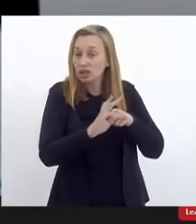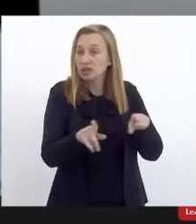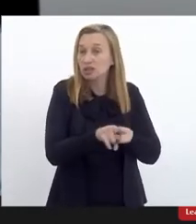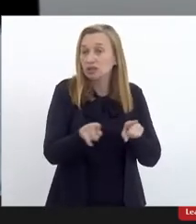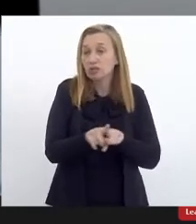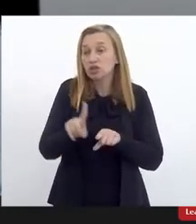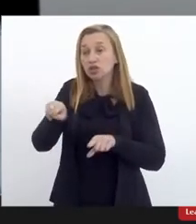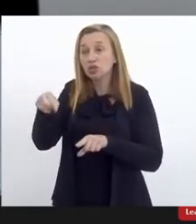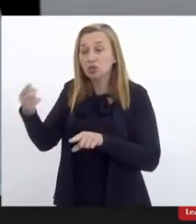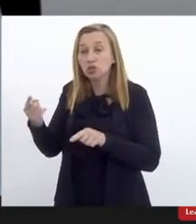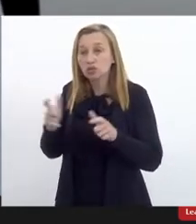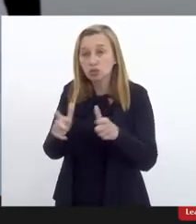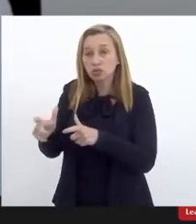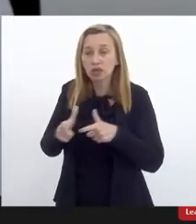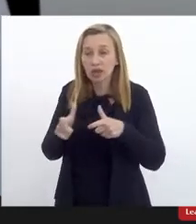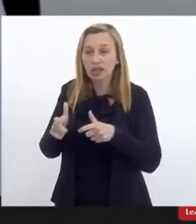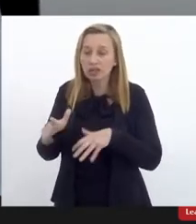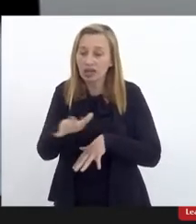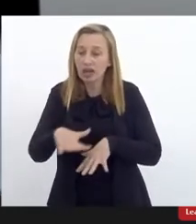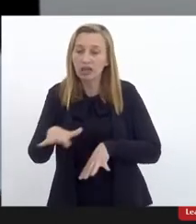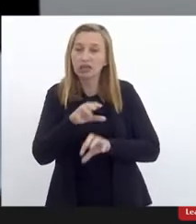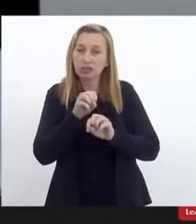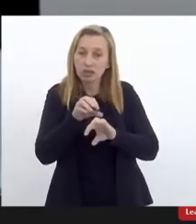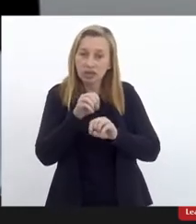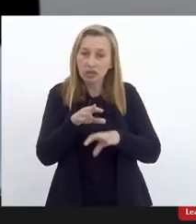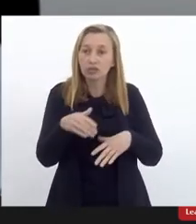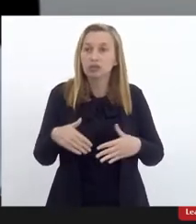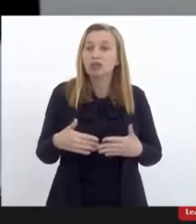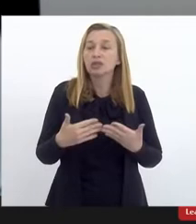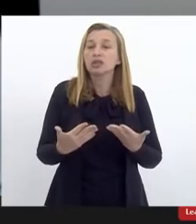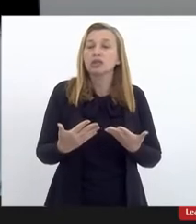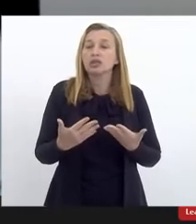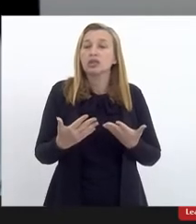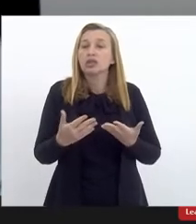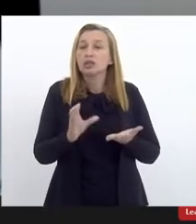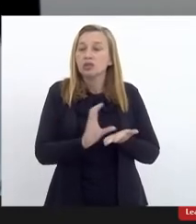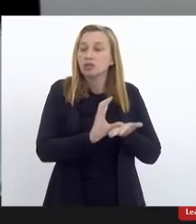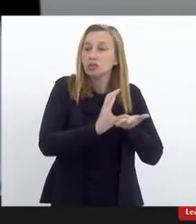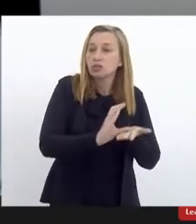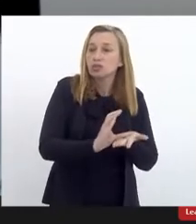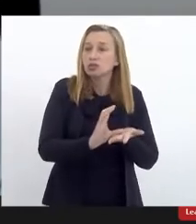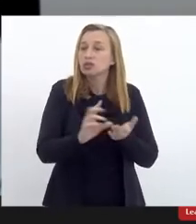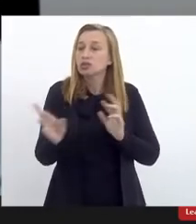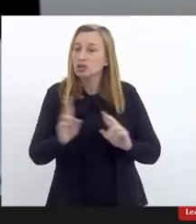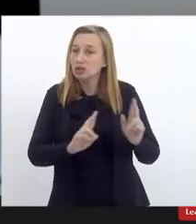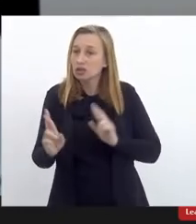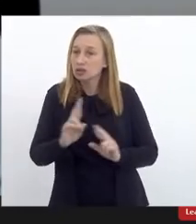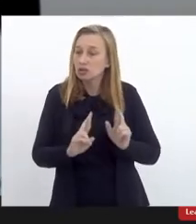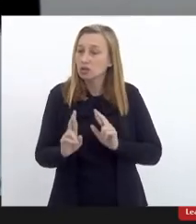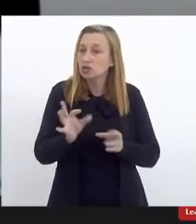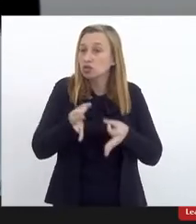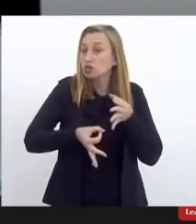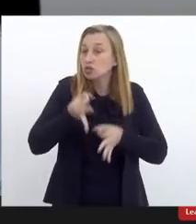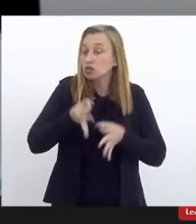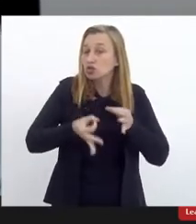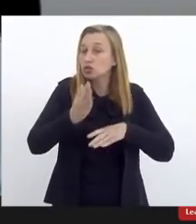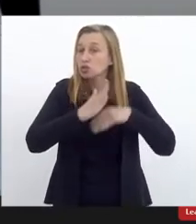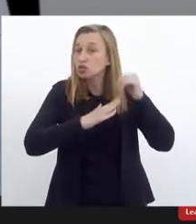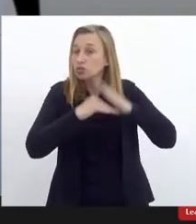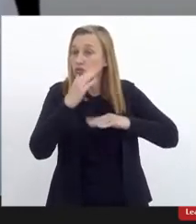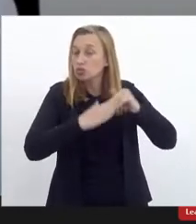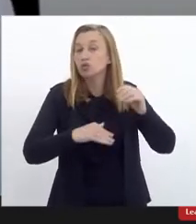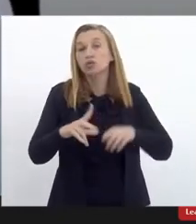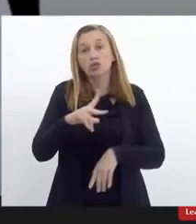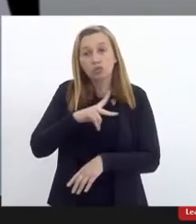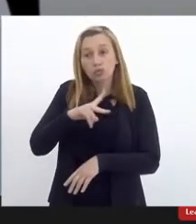servidores de outros órgãos do campo da educação, pelo menos. Então, assim, em relação aos auxílios, é uma questão de justiça com os profissionais e com